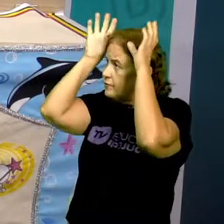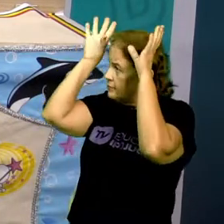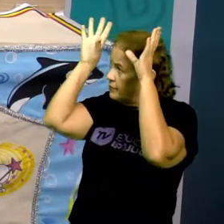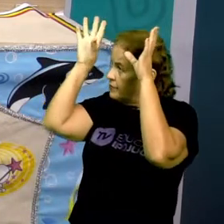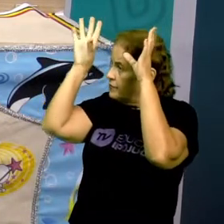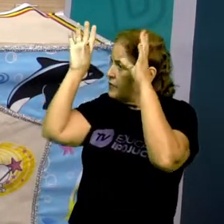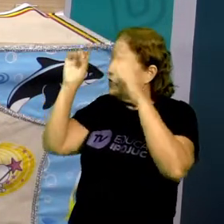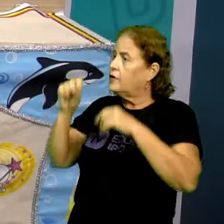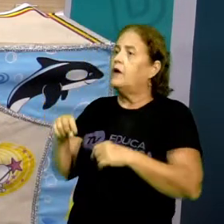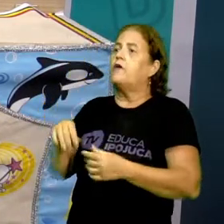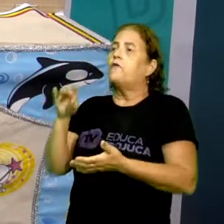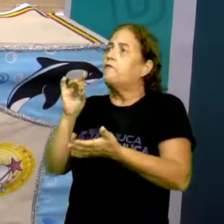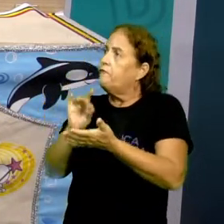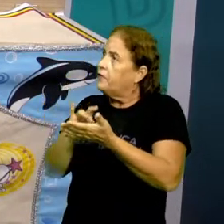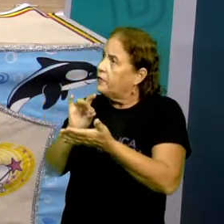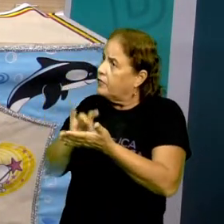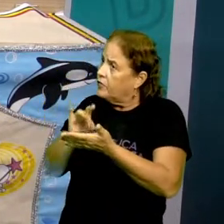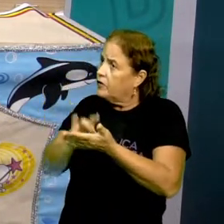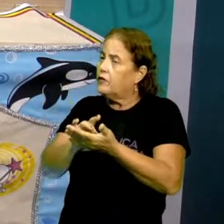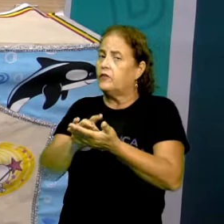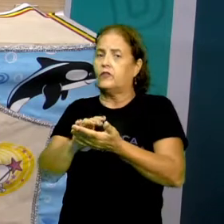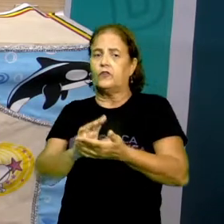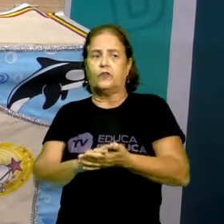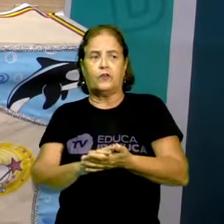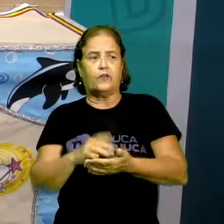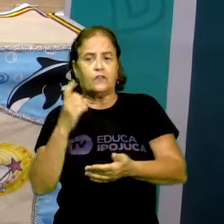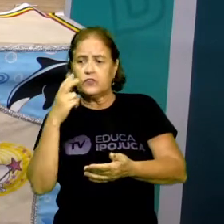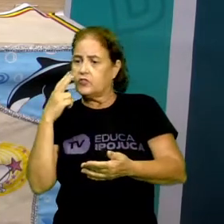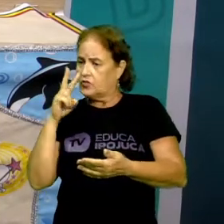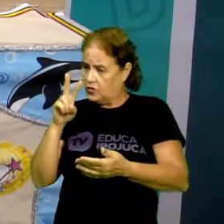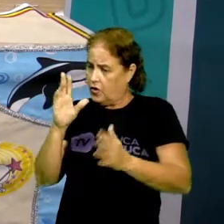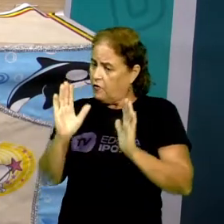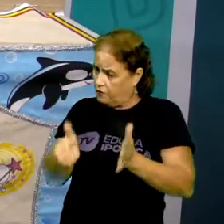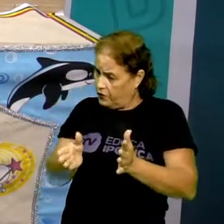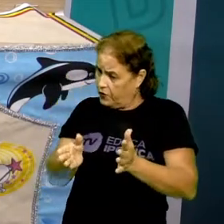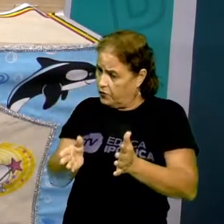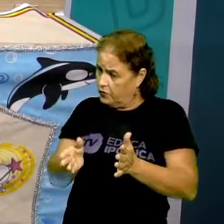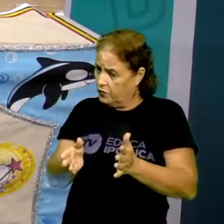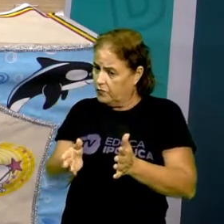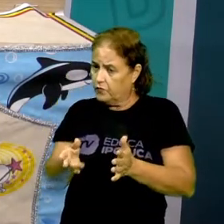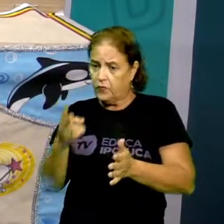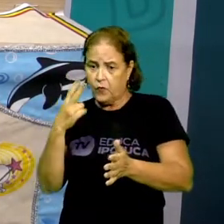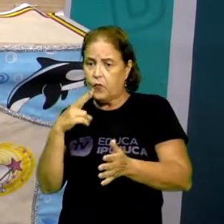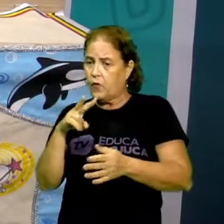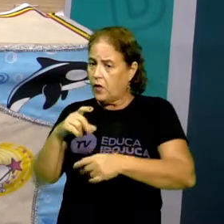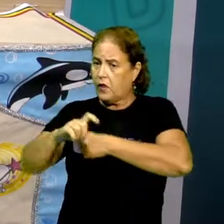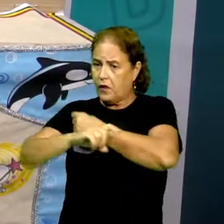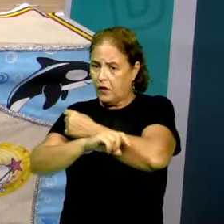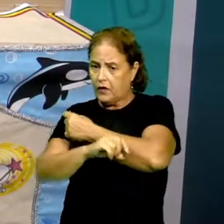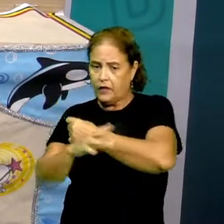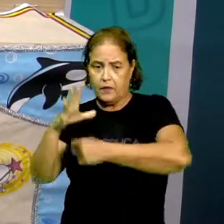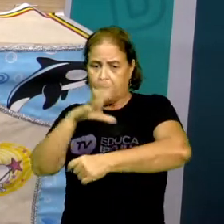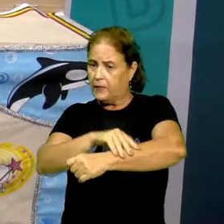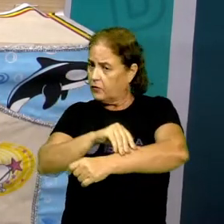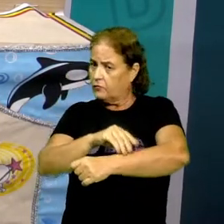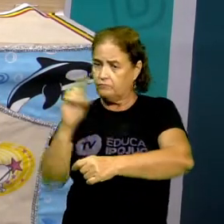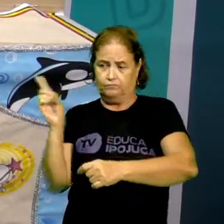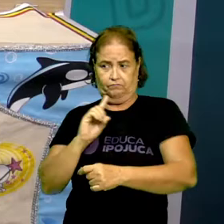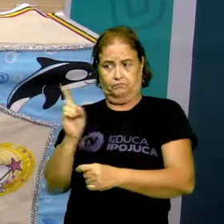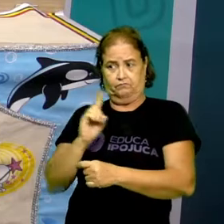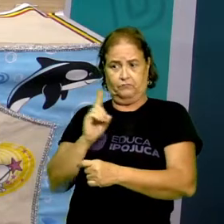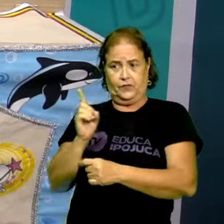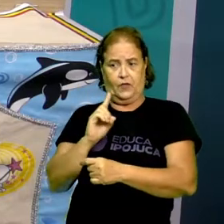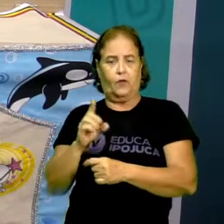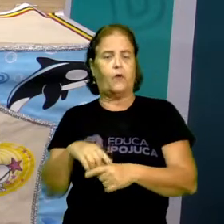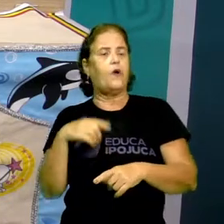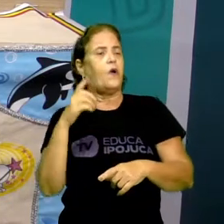Isso mesmo, tu já viu uma largata, Leiturinha? Eu não quero conversa. Tu já tocou nela? Não, como não. Tô doida. E a Lei também não, viu, criança?